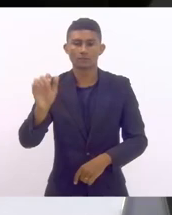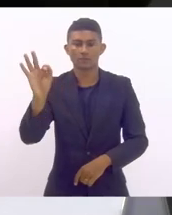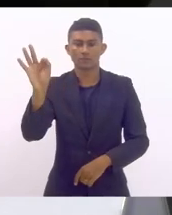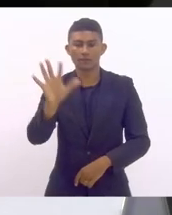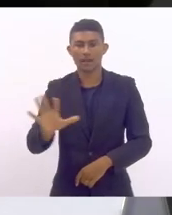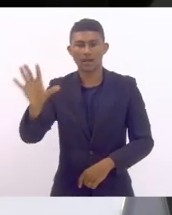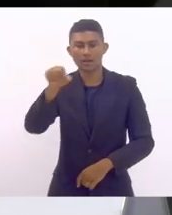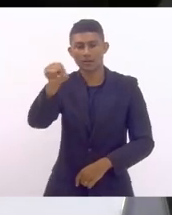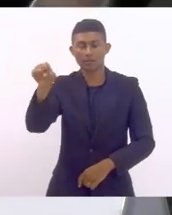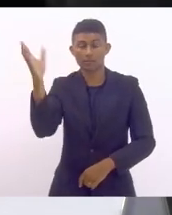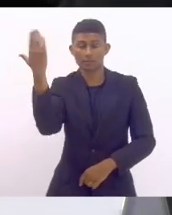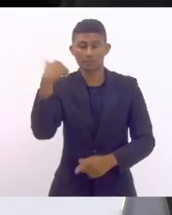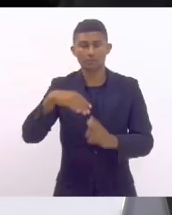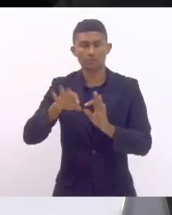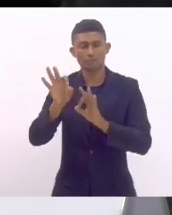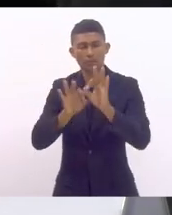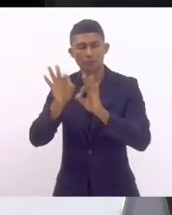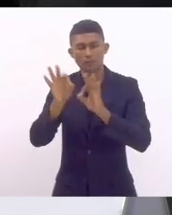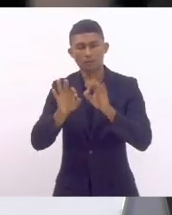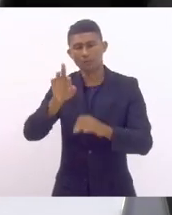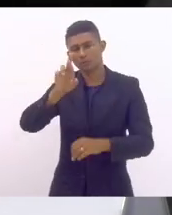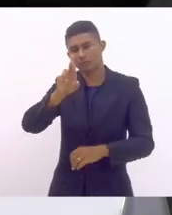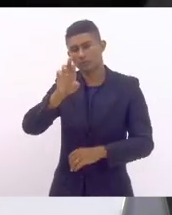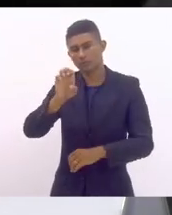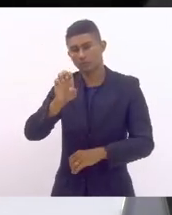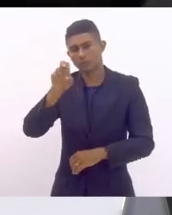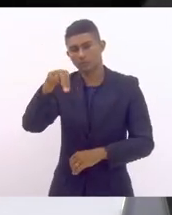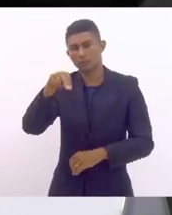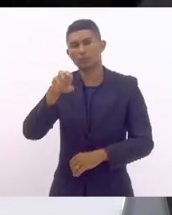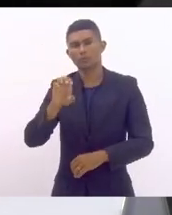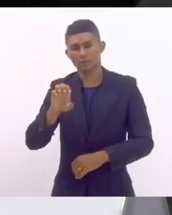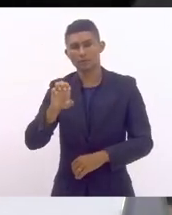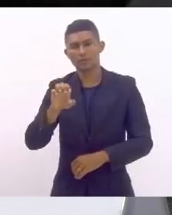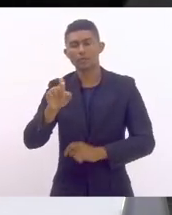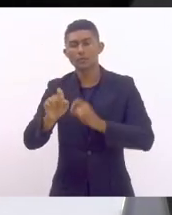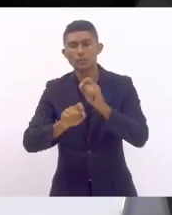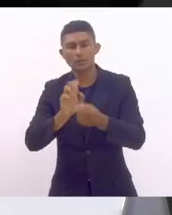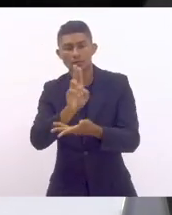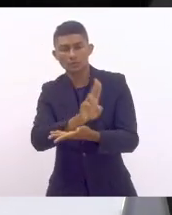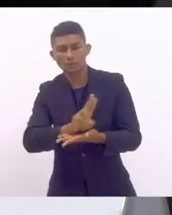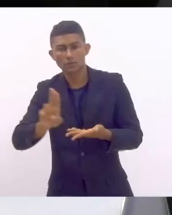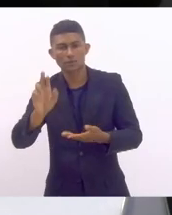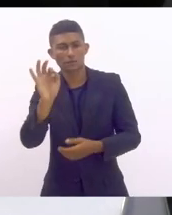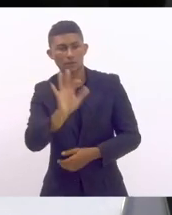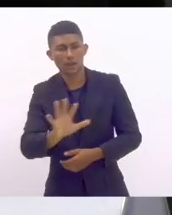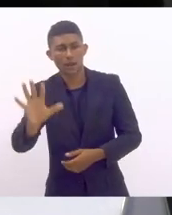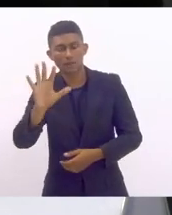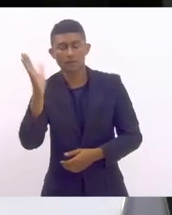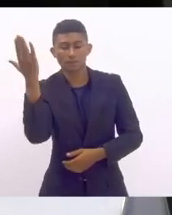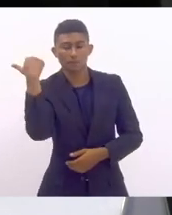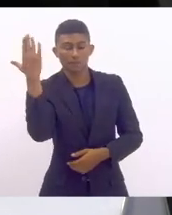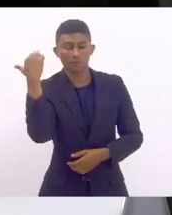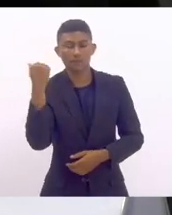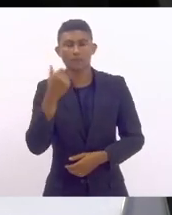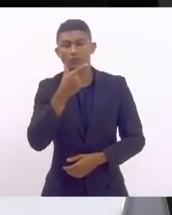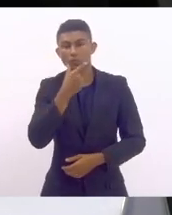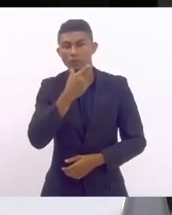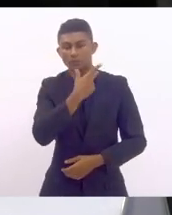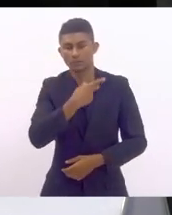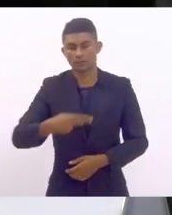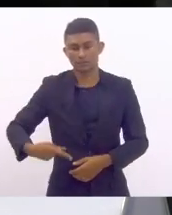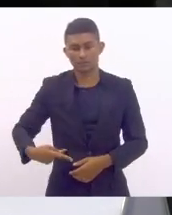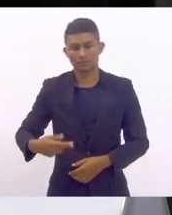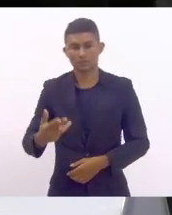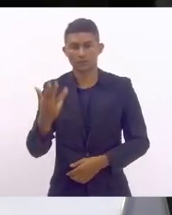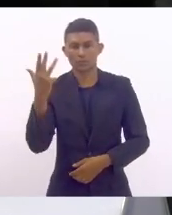projeto reúne de reestruturação e expansão das universidades federais e institutos federais do governo Lula e se